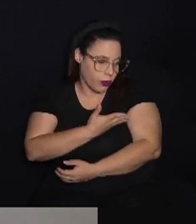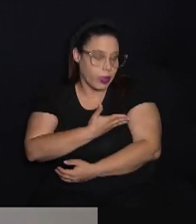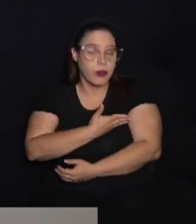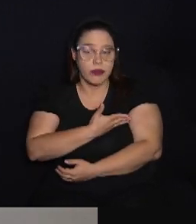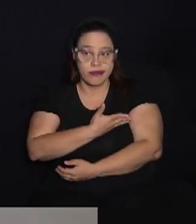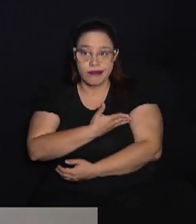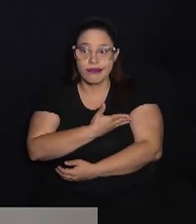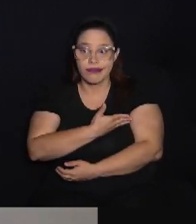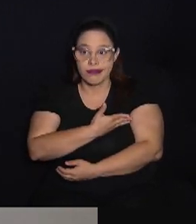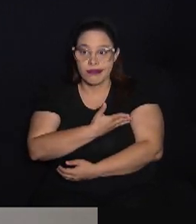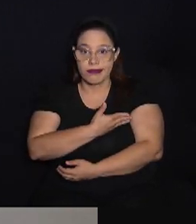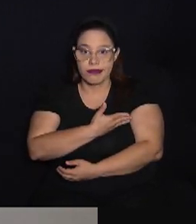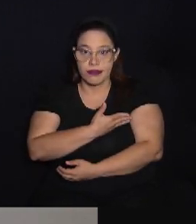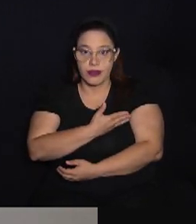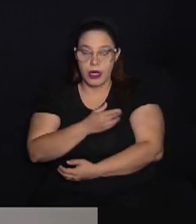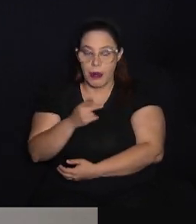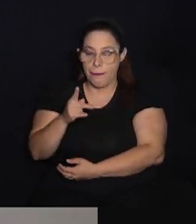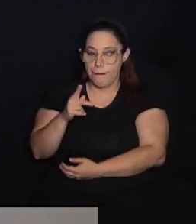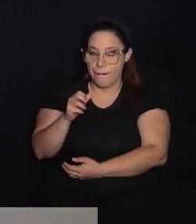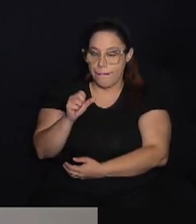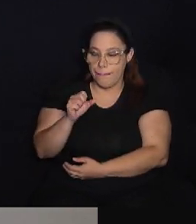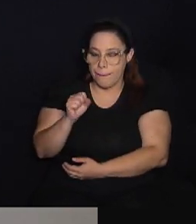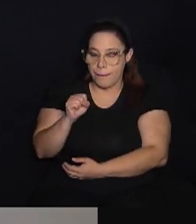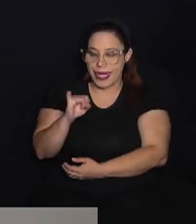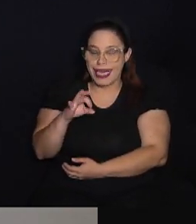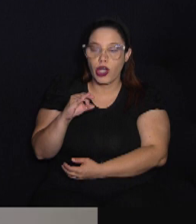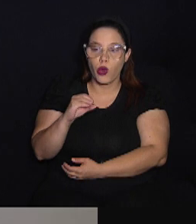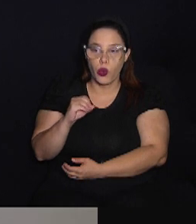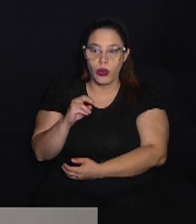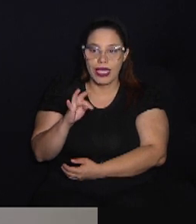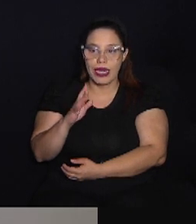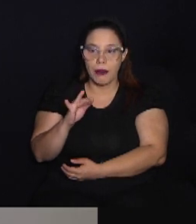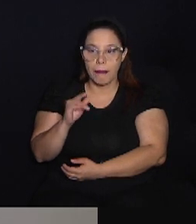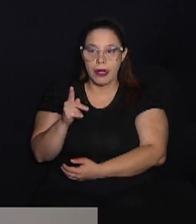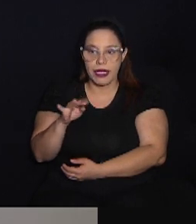o apoio da psicoterapia sim,